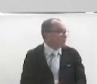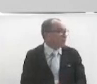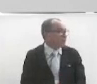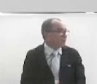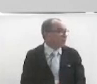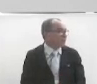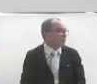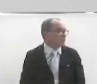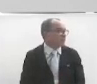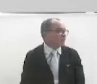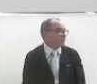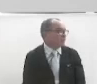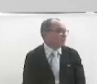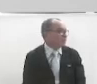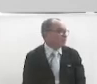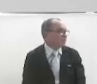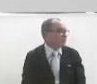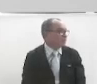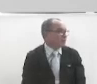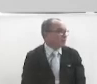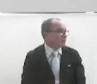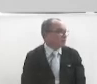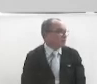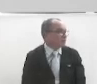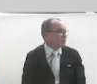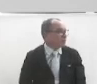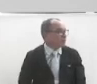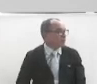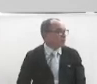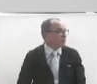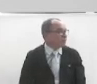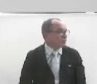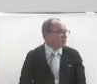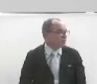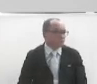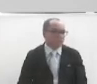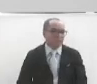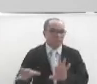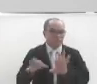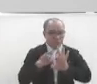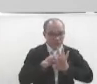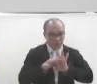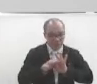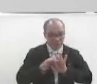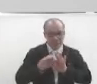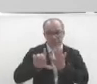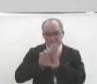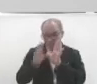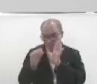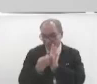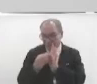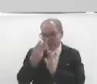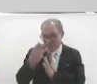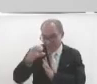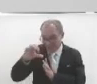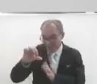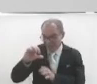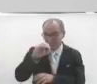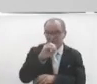E aí E aí temos a emenda 3901